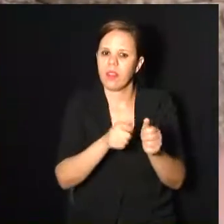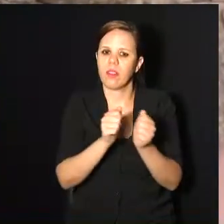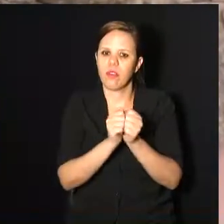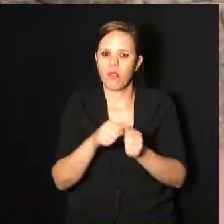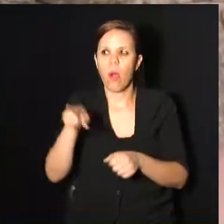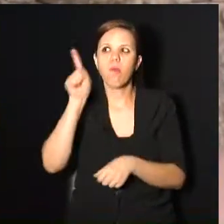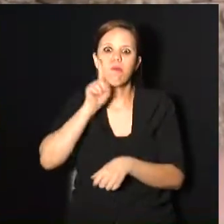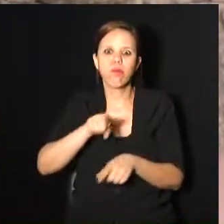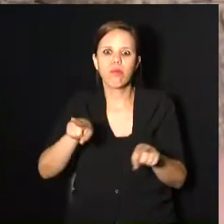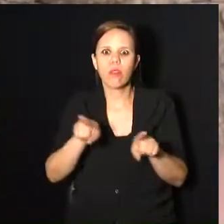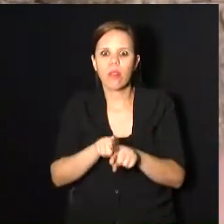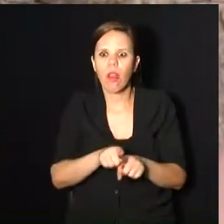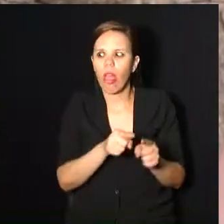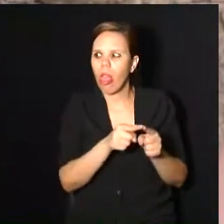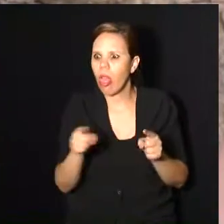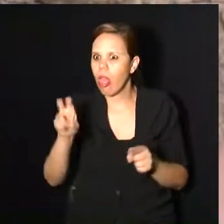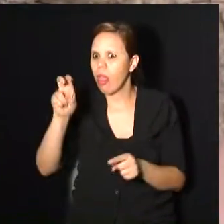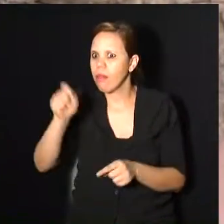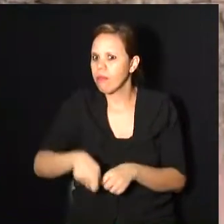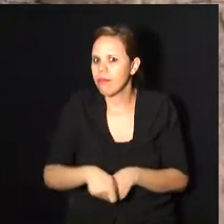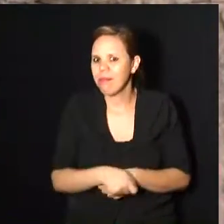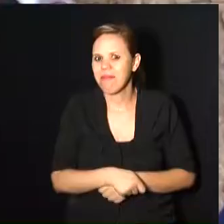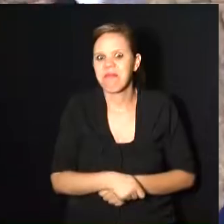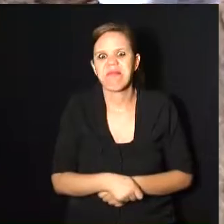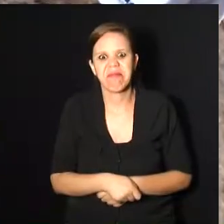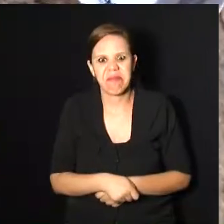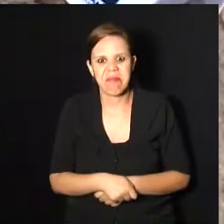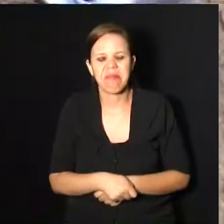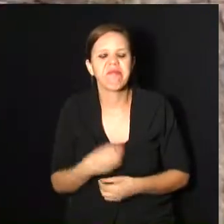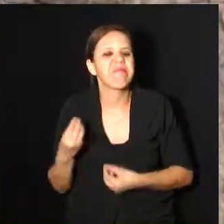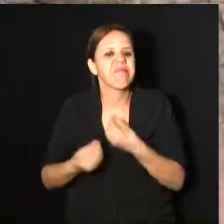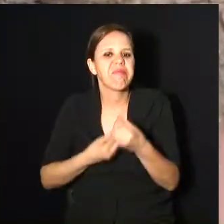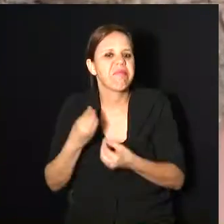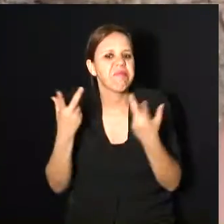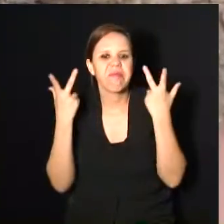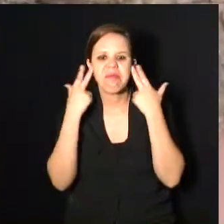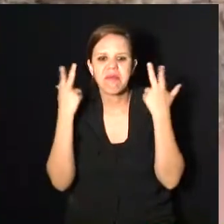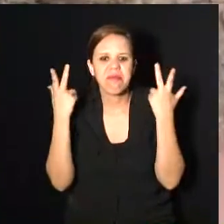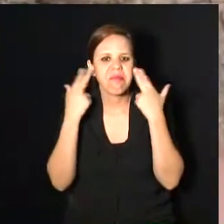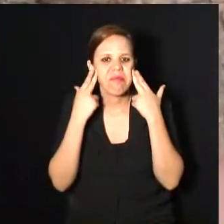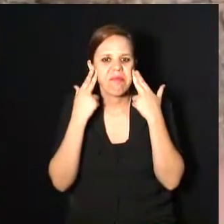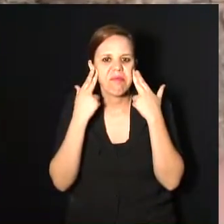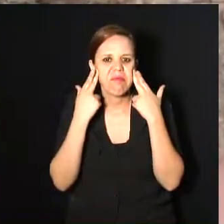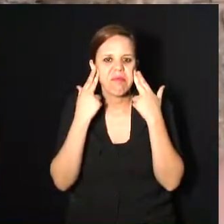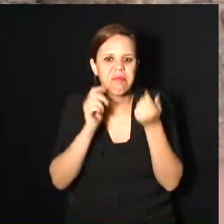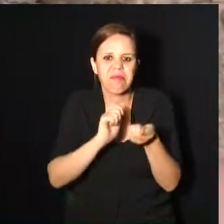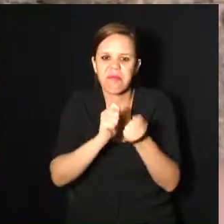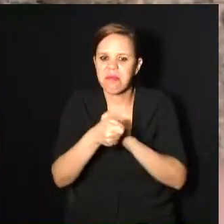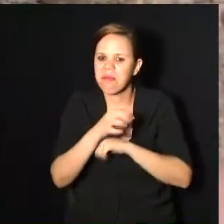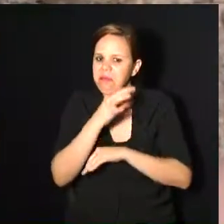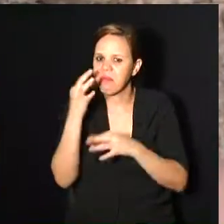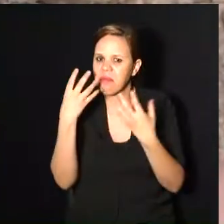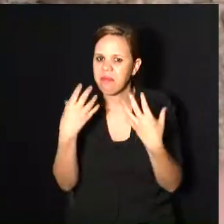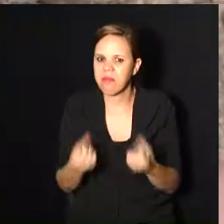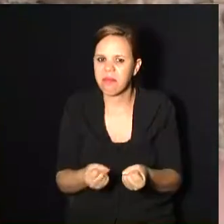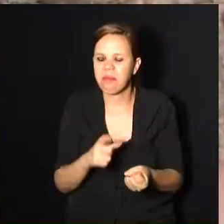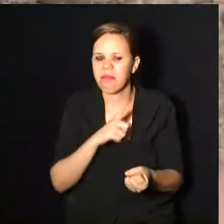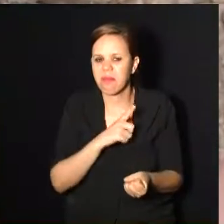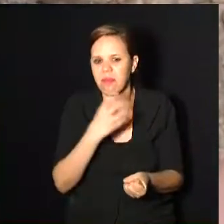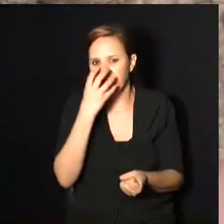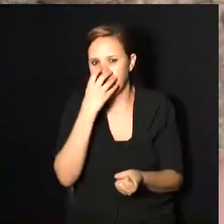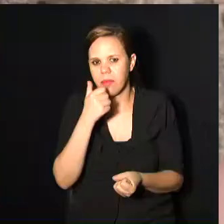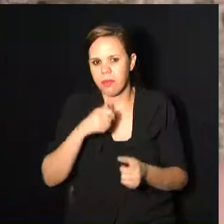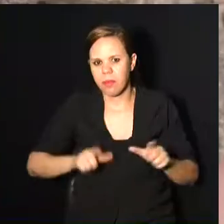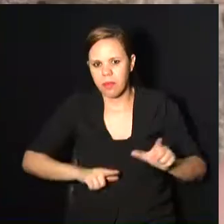Estados Unidos, passou uma temporada de 5 meses. Como foi lá? Super normal? Super, nossa, se adaptou super bem. Tinha o cachorro da minha prima